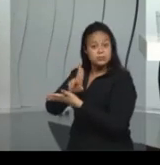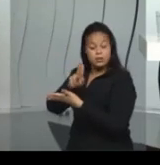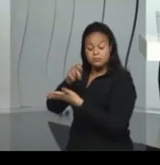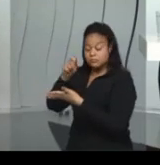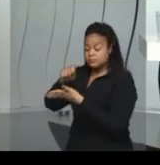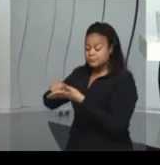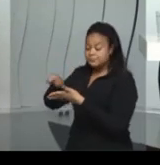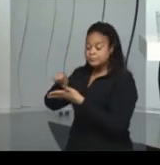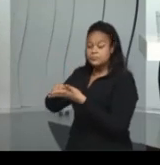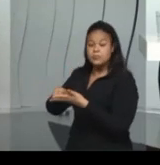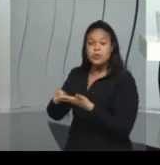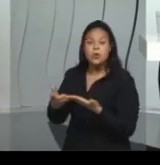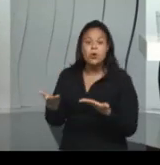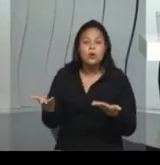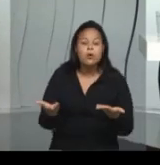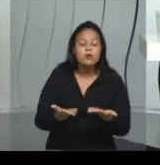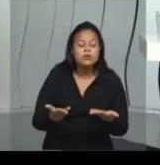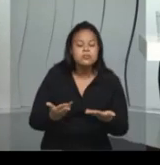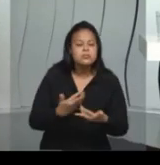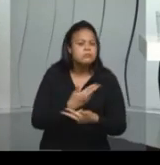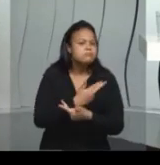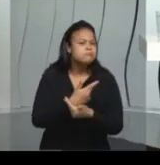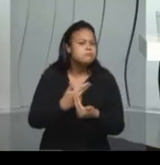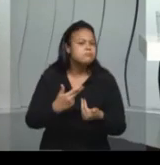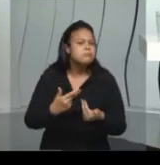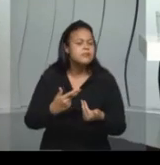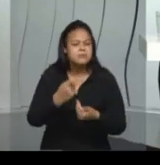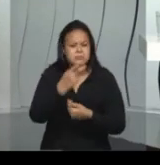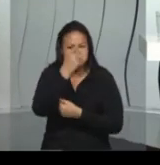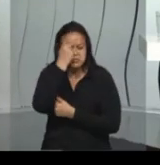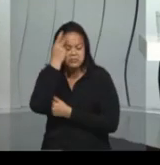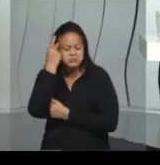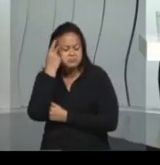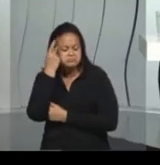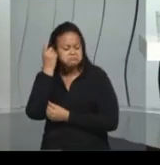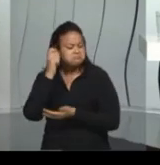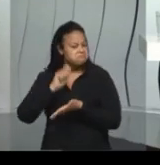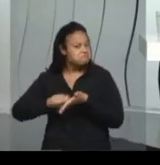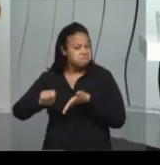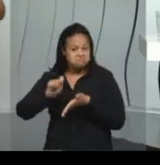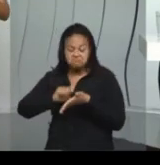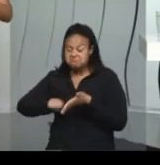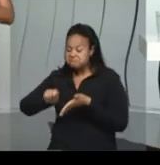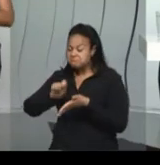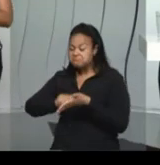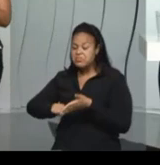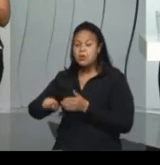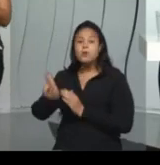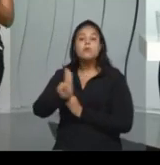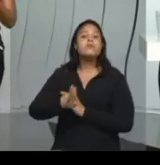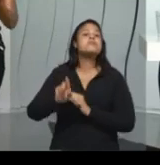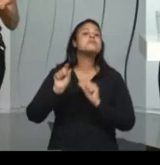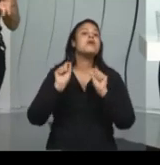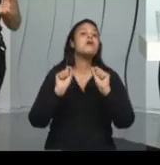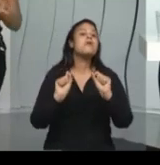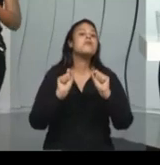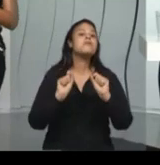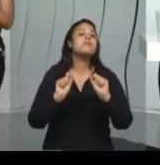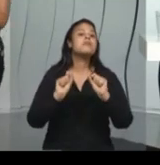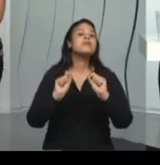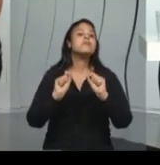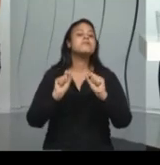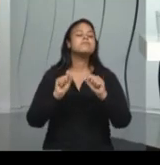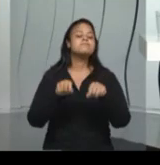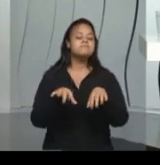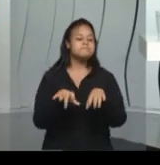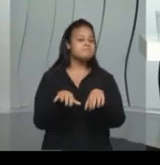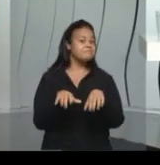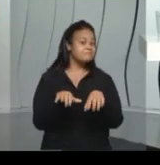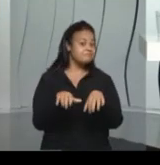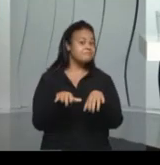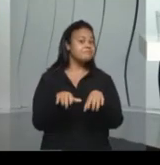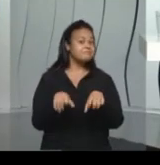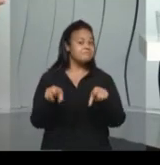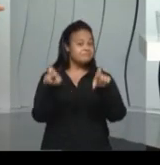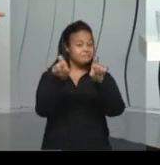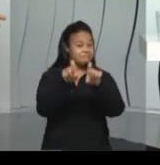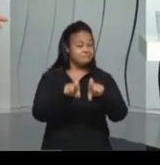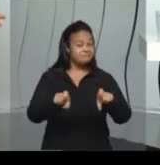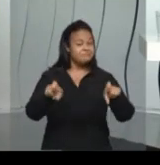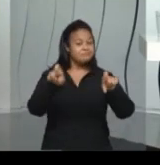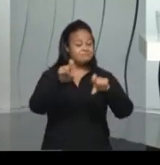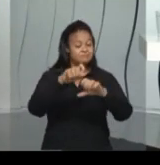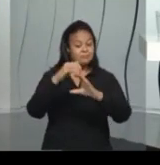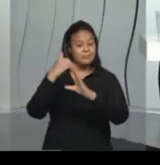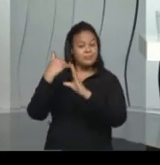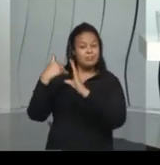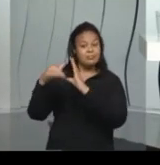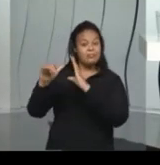muitas pessoas não escrevem mais cartas pessoais. Elas usam o chat, usam o e-mail, usam a